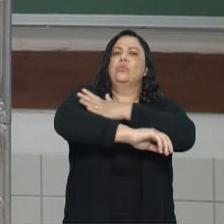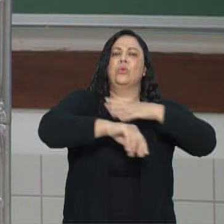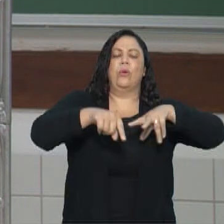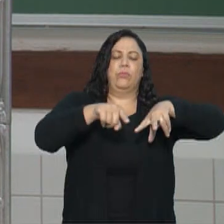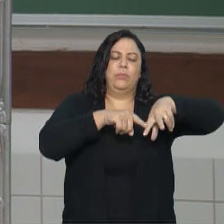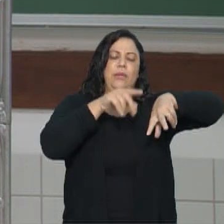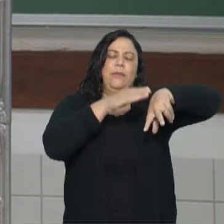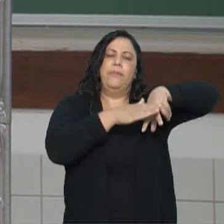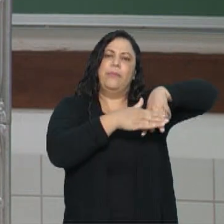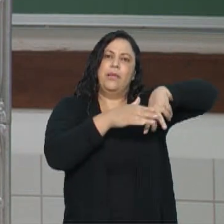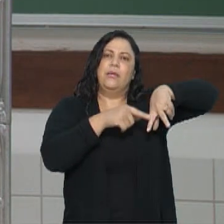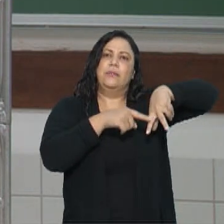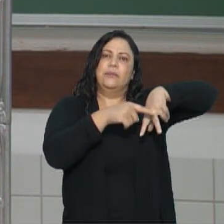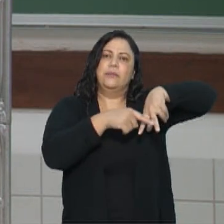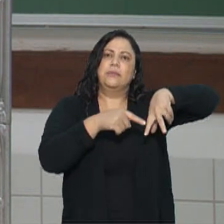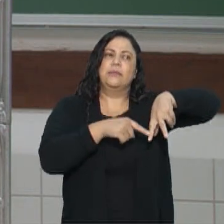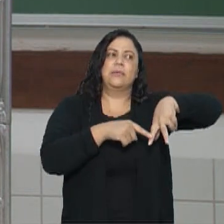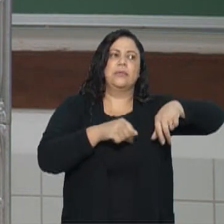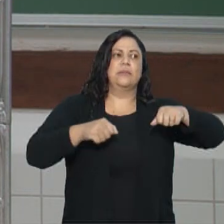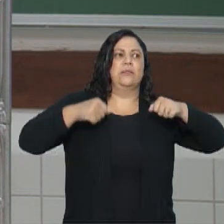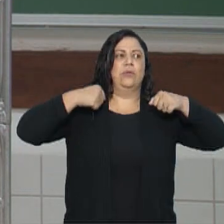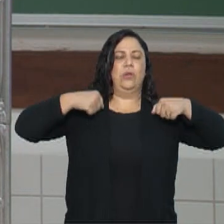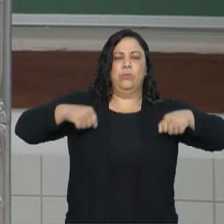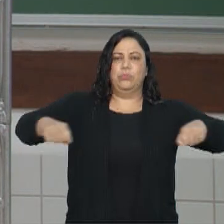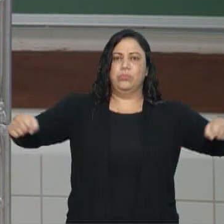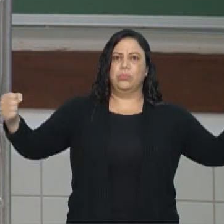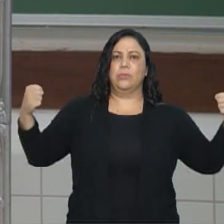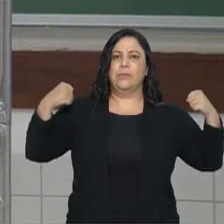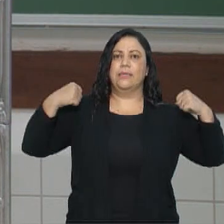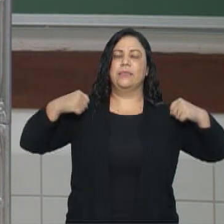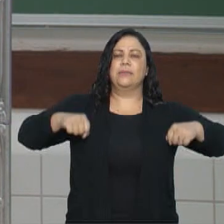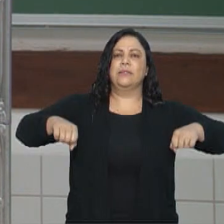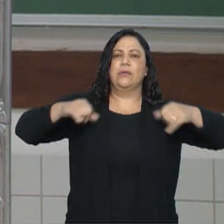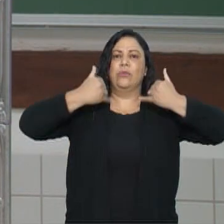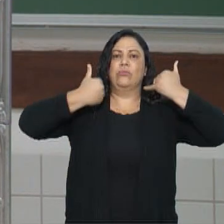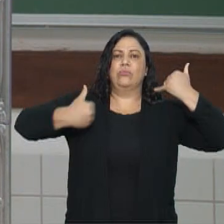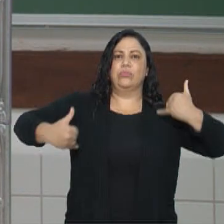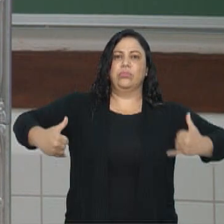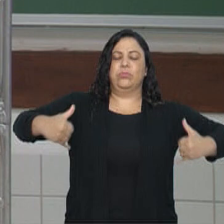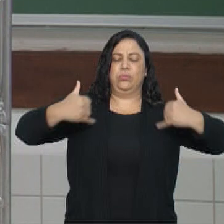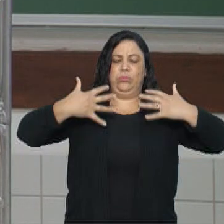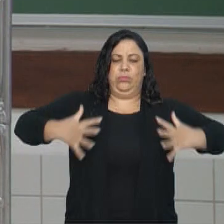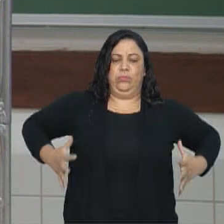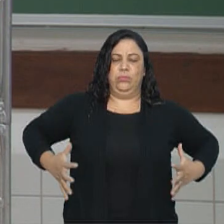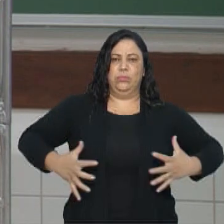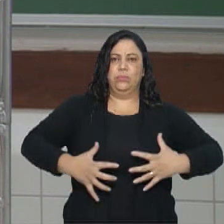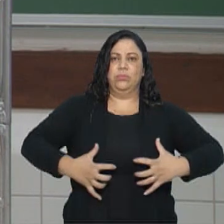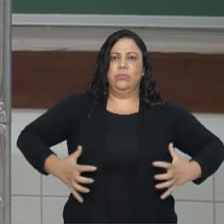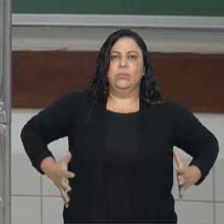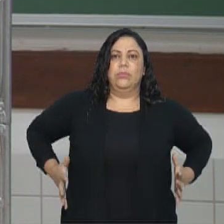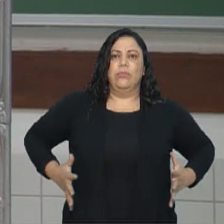ter o quê? As projeções, a complementação, a continuação desse sistema nervoso central, que é